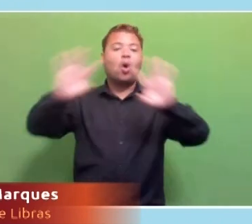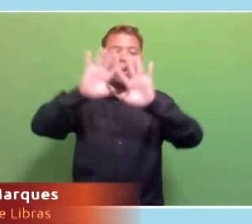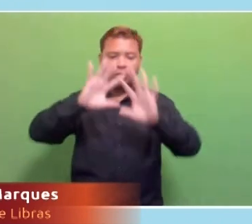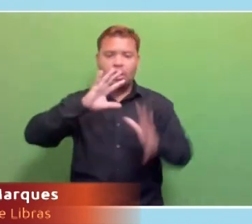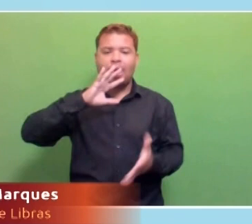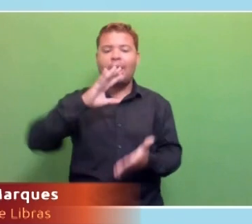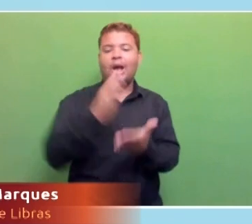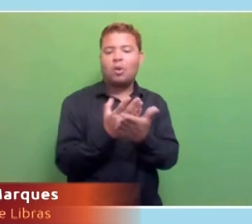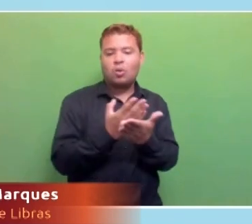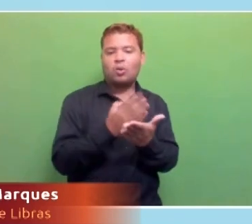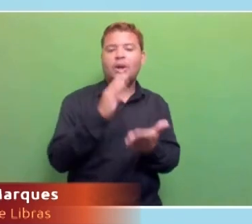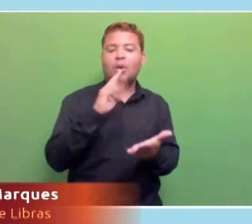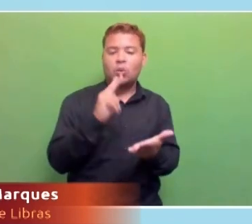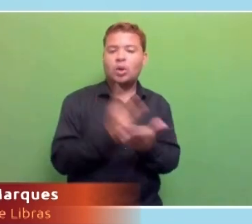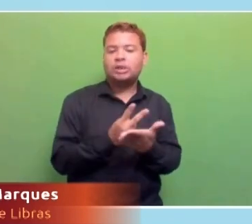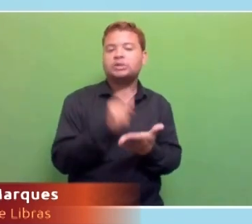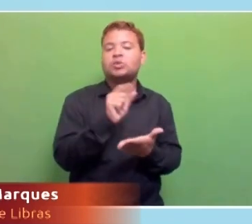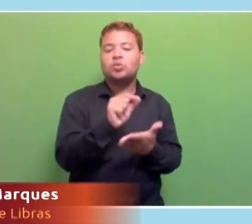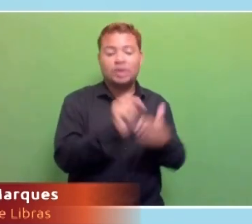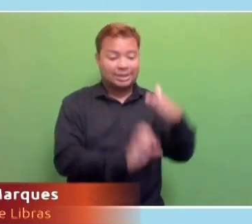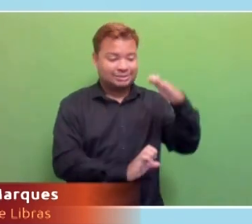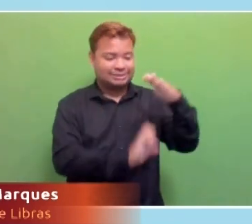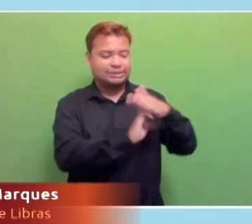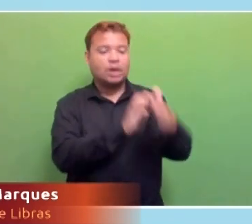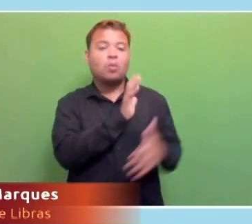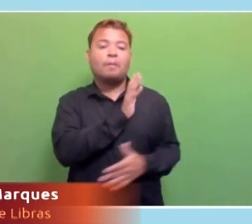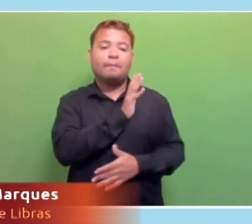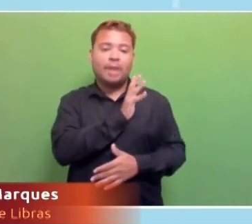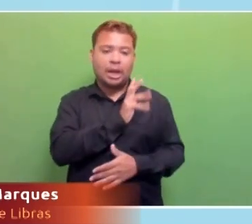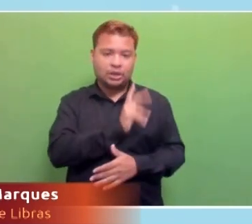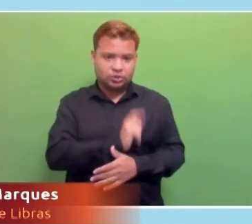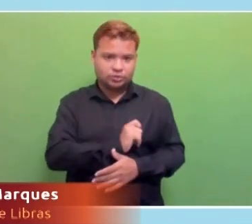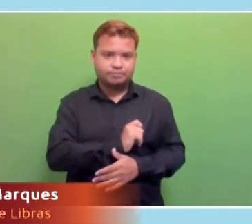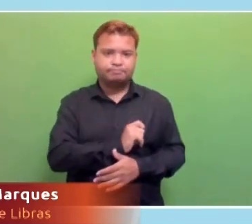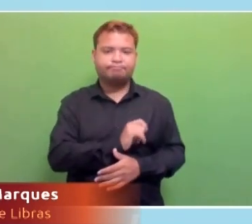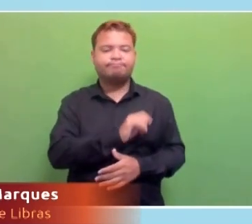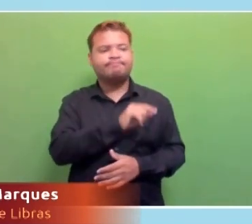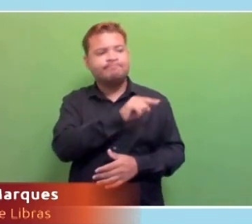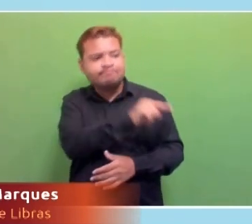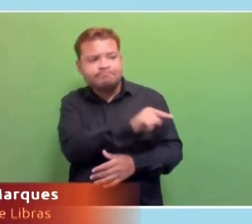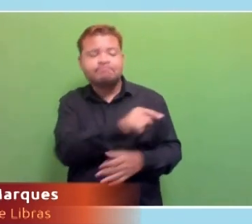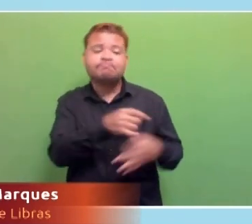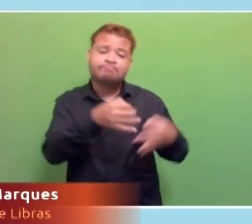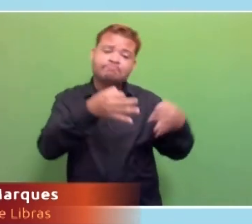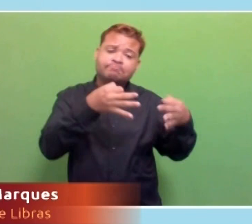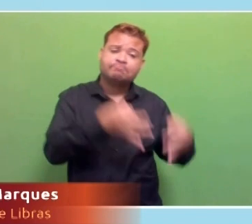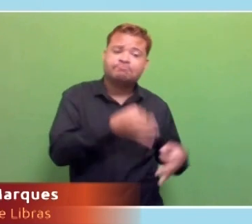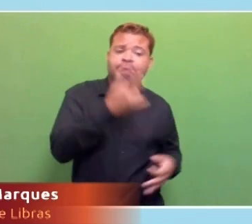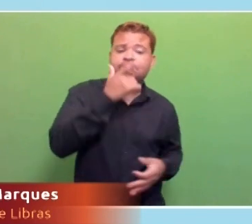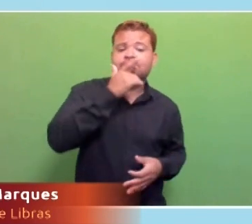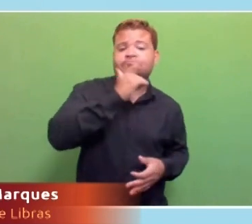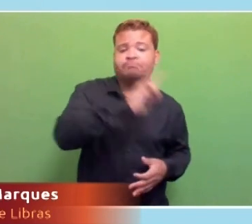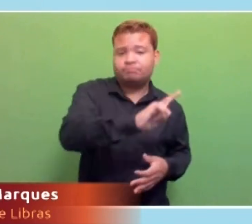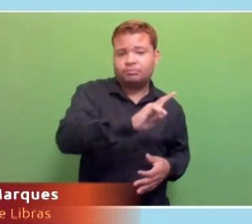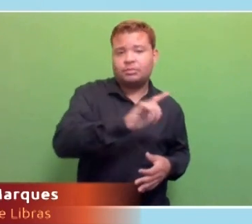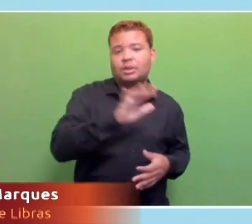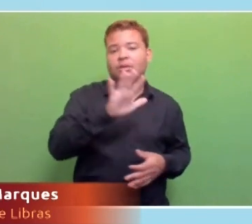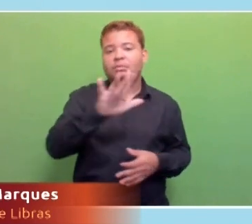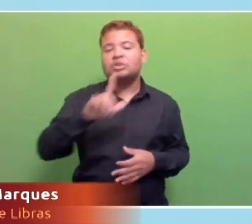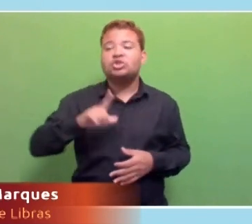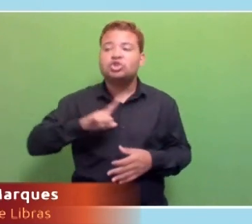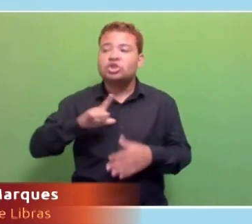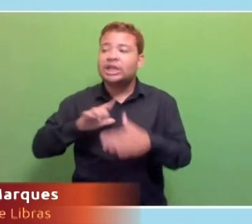né? Isso foi alcançado, ainda que de uma forma que alguns outros estados não